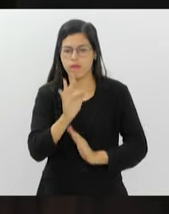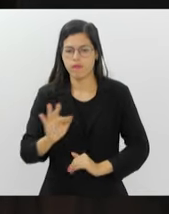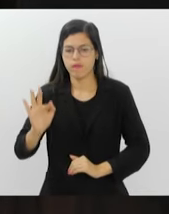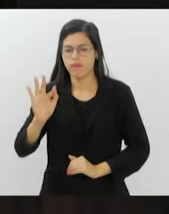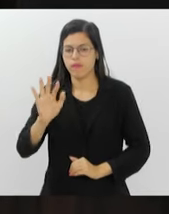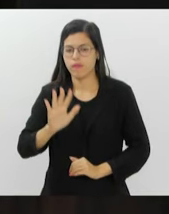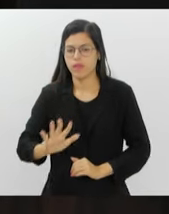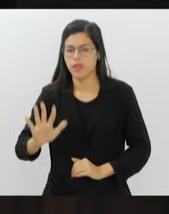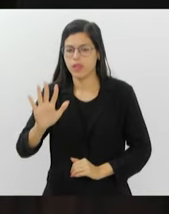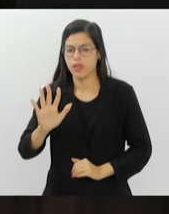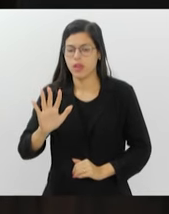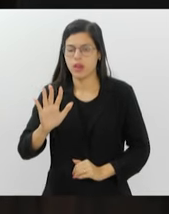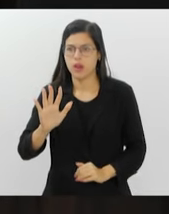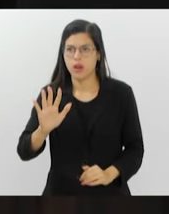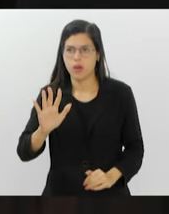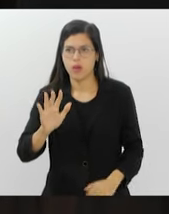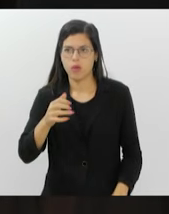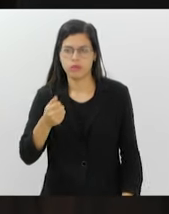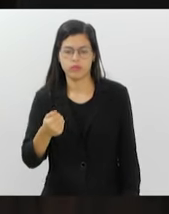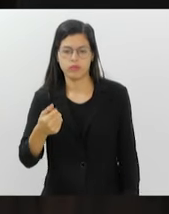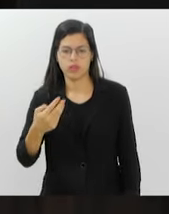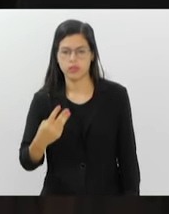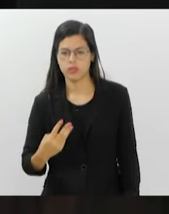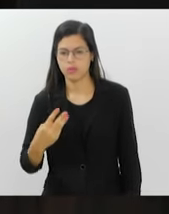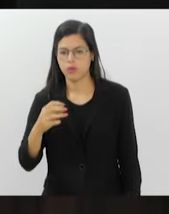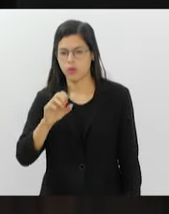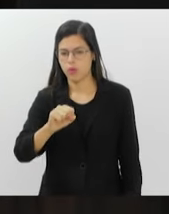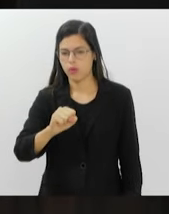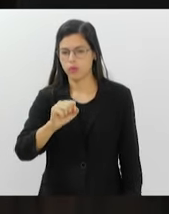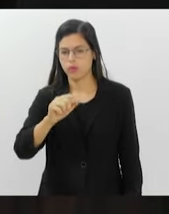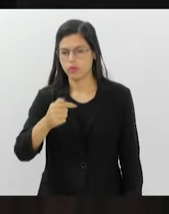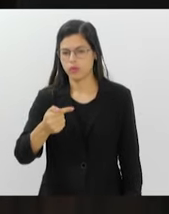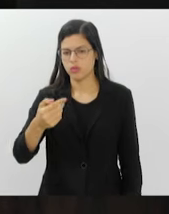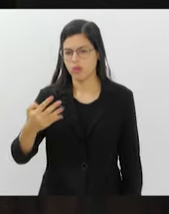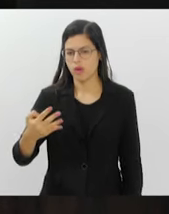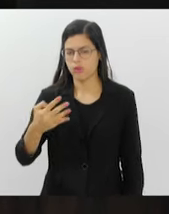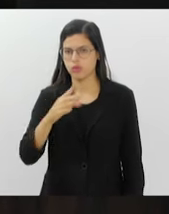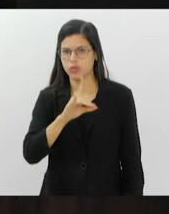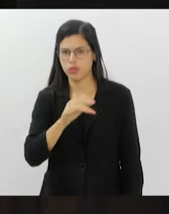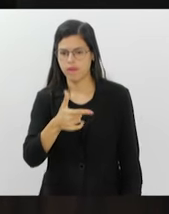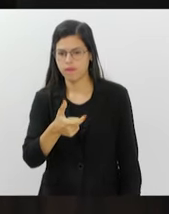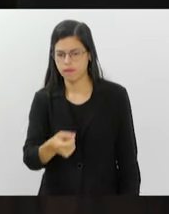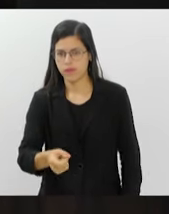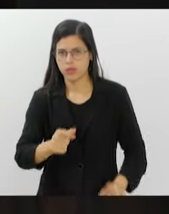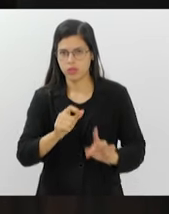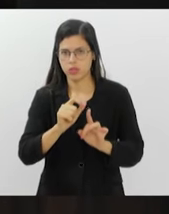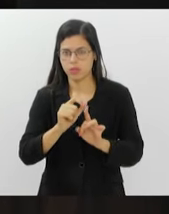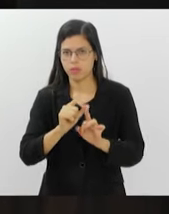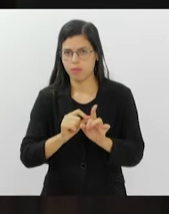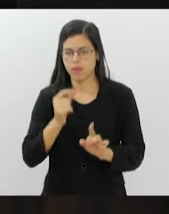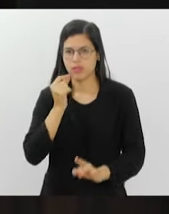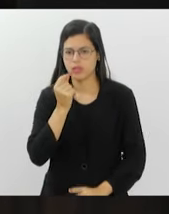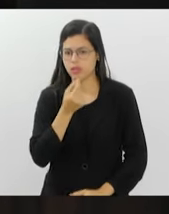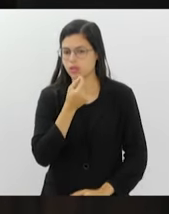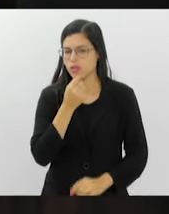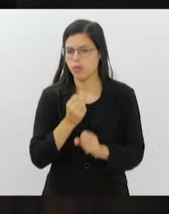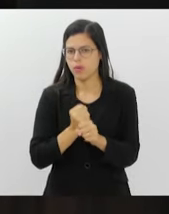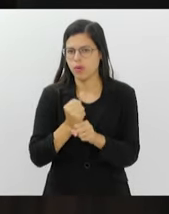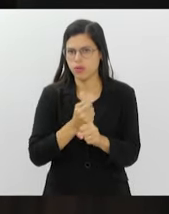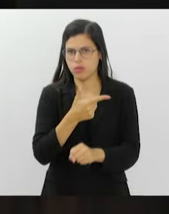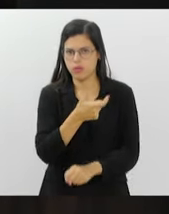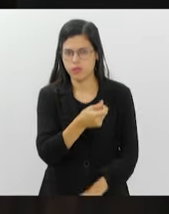Ino e da lei federal número 13874 de 20 de setembro de